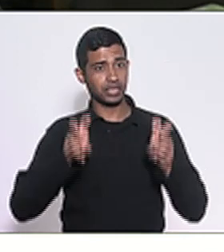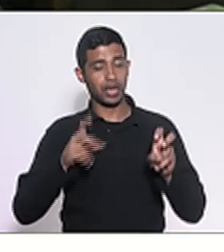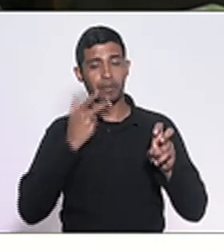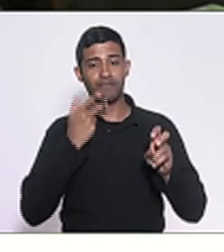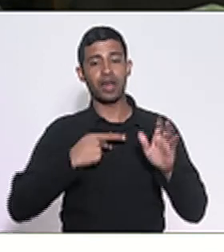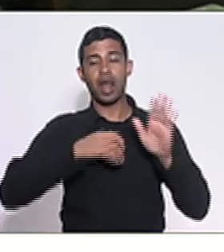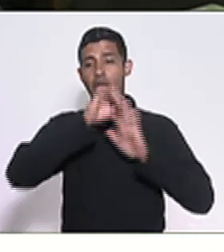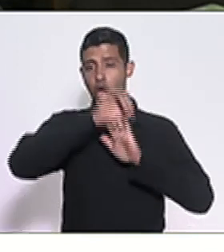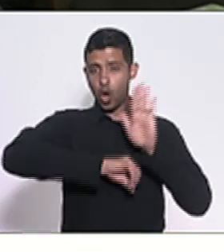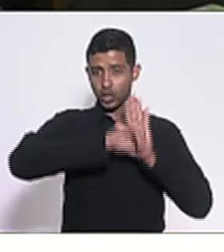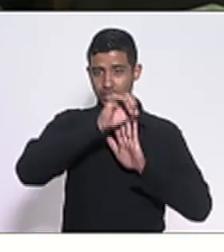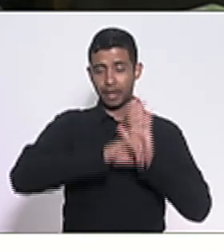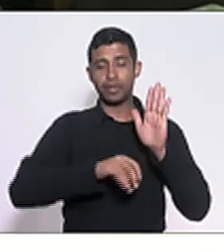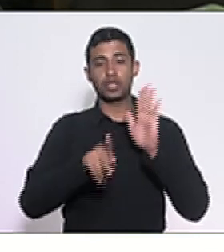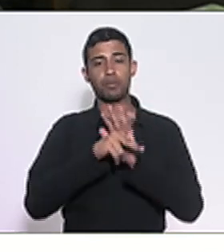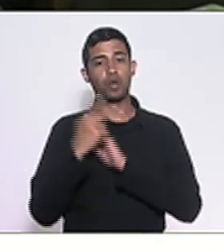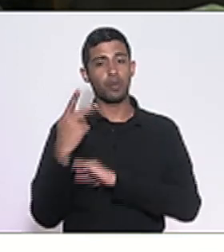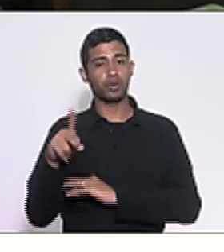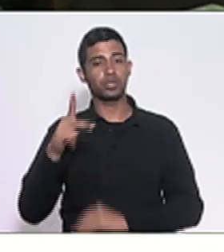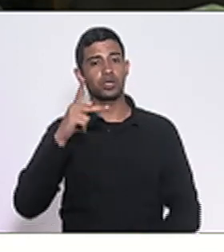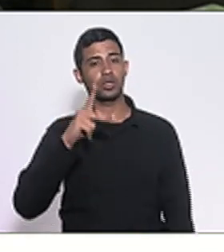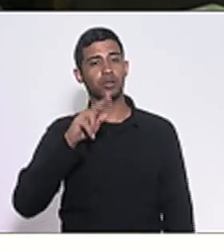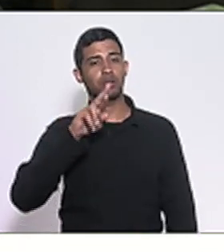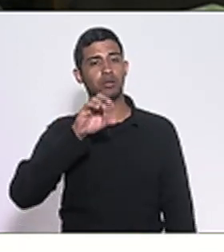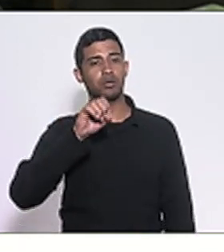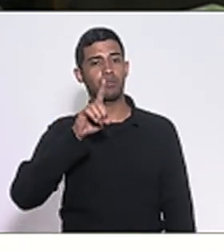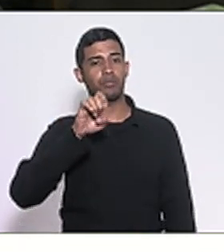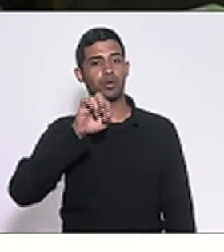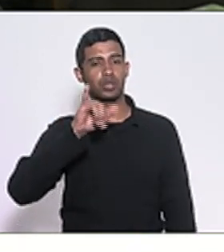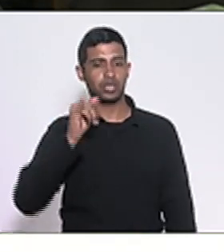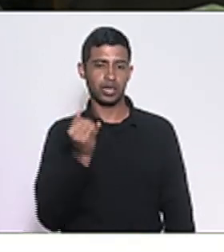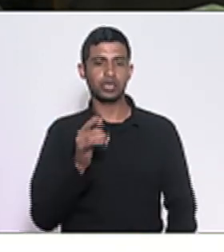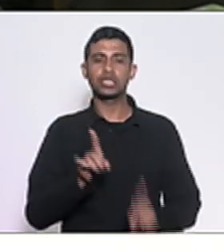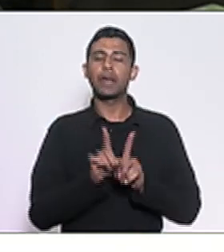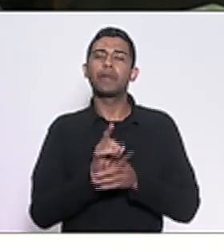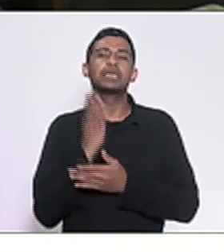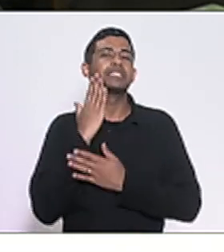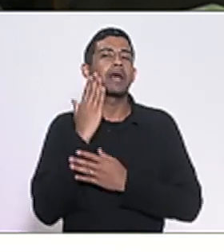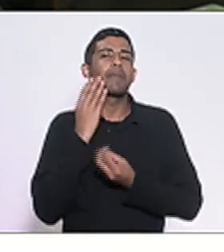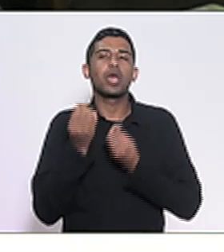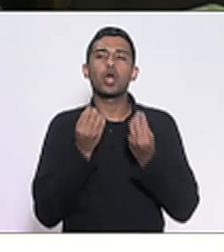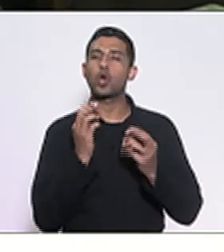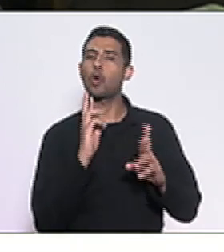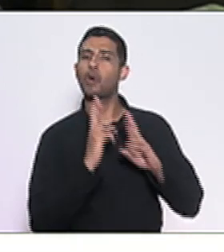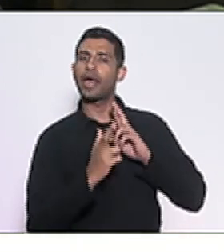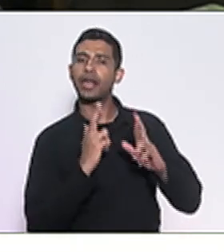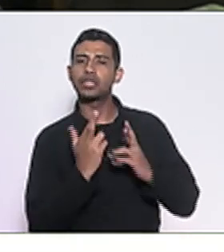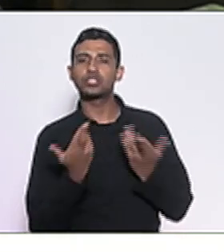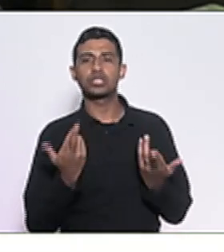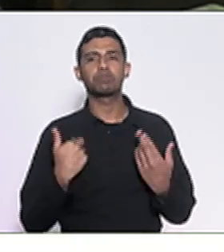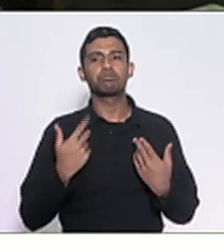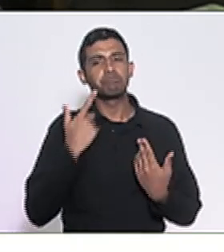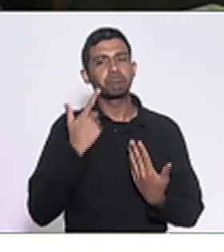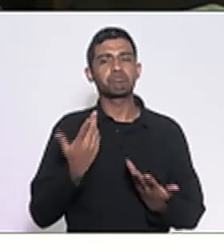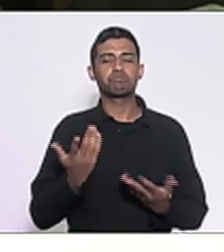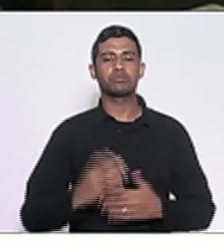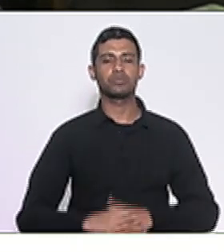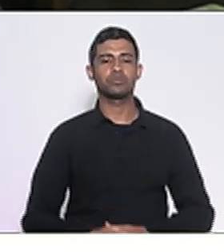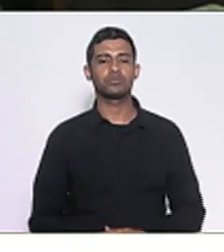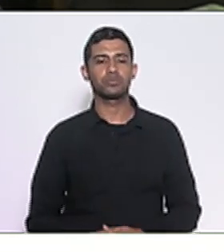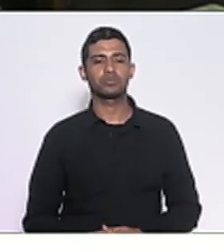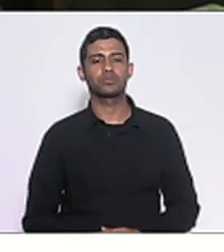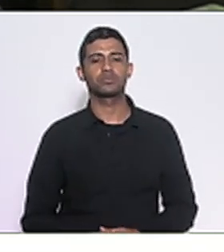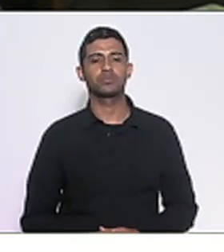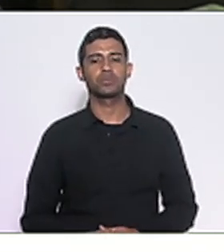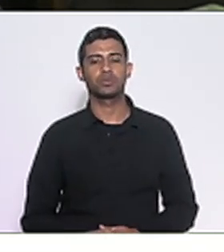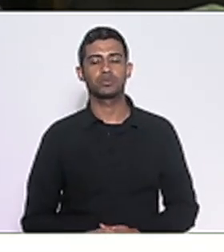execução do orçamento do PRODERJ, e como que o PRODERJ se relaciona, em que nível, em que dimensão se relaciona, por exemplo,